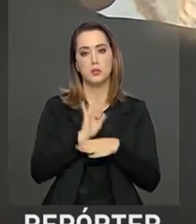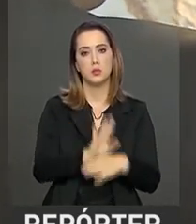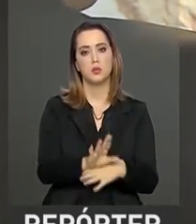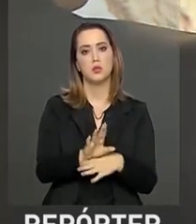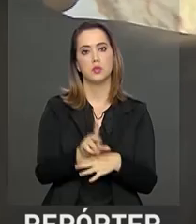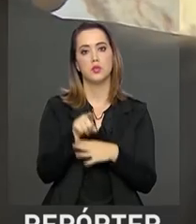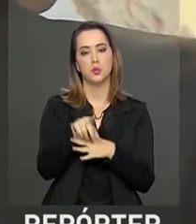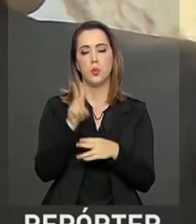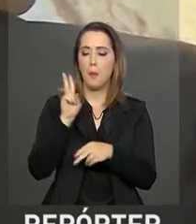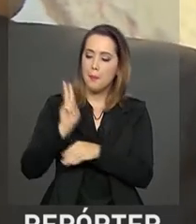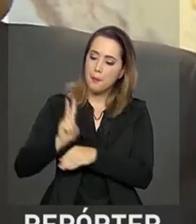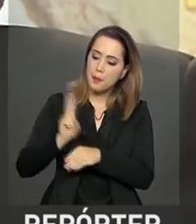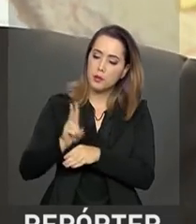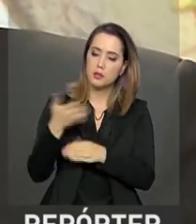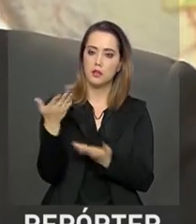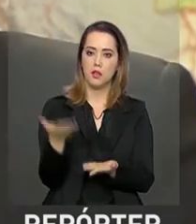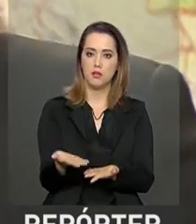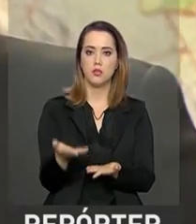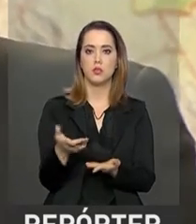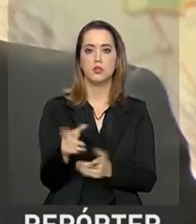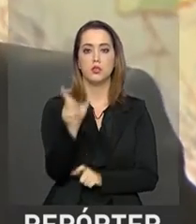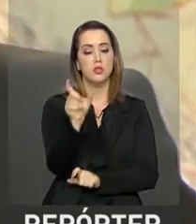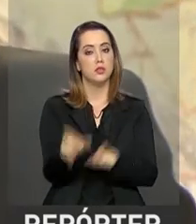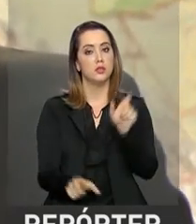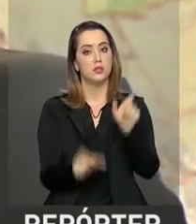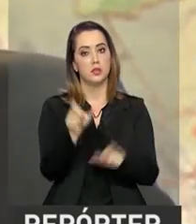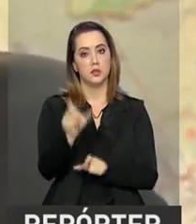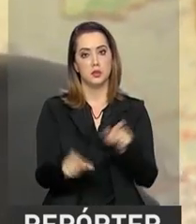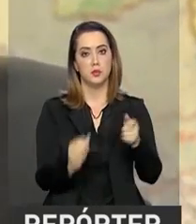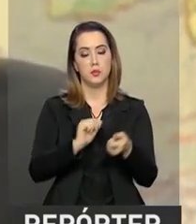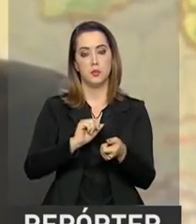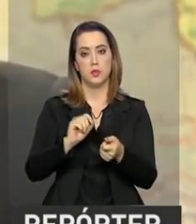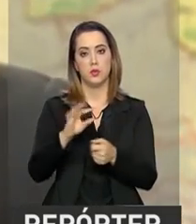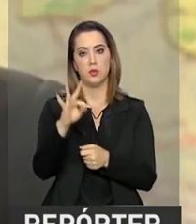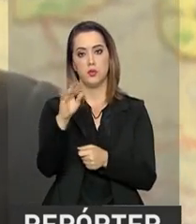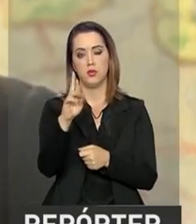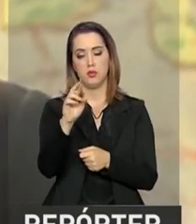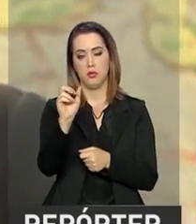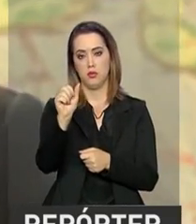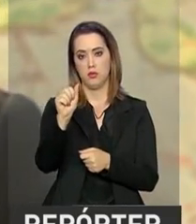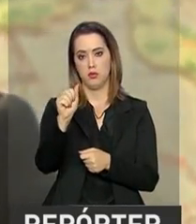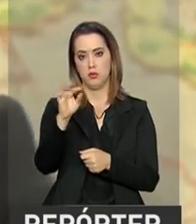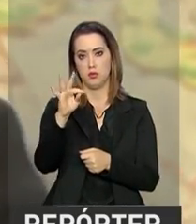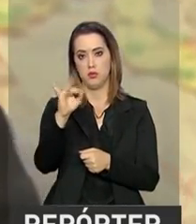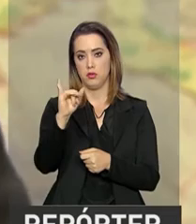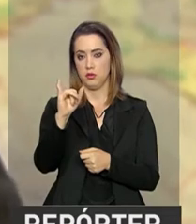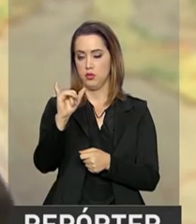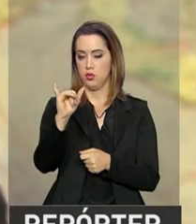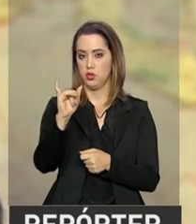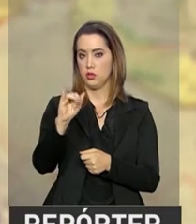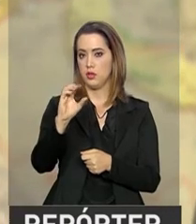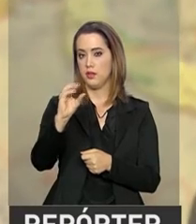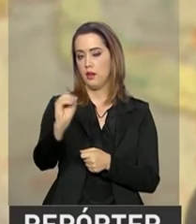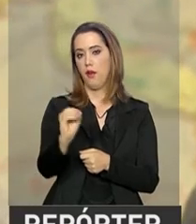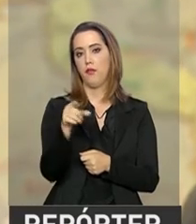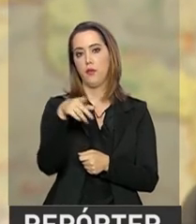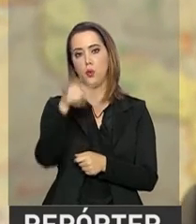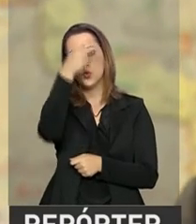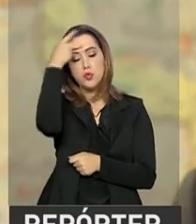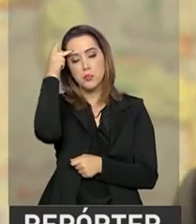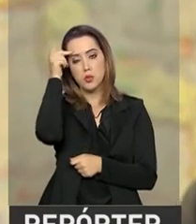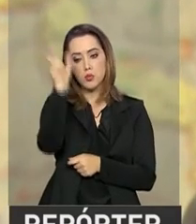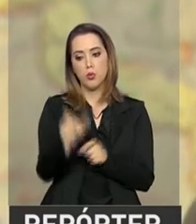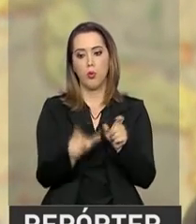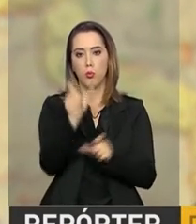beneficia é uma Medida de proteção para além das vítimas de tráfico de pessoas que isso já existia também as vítimas